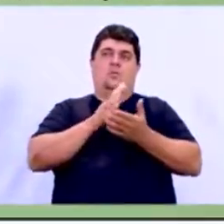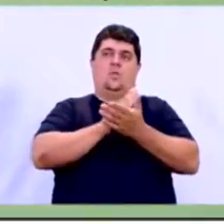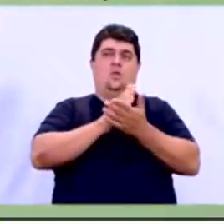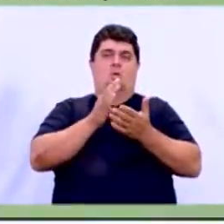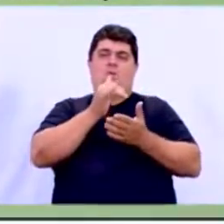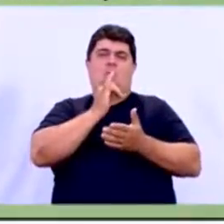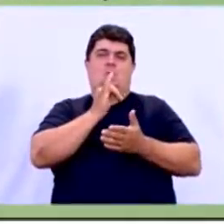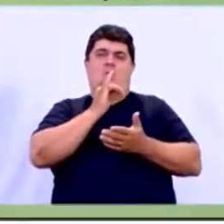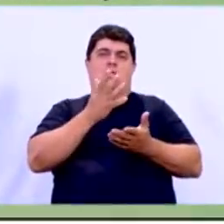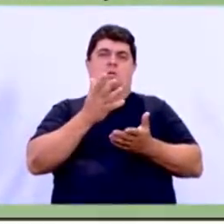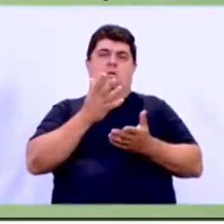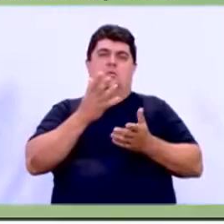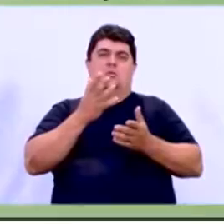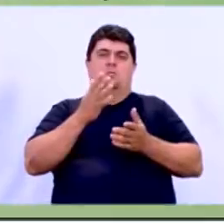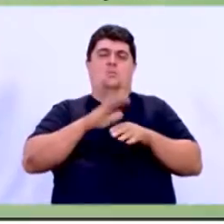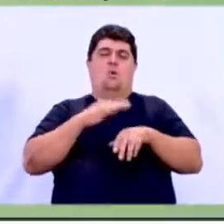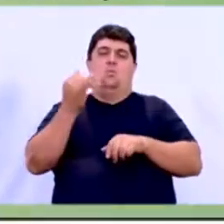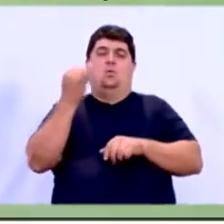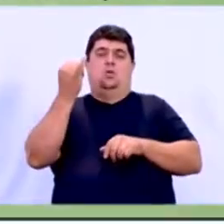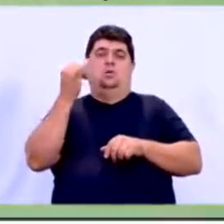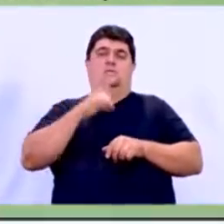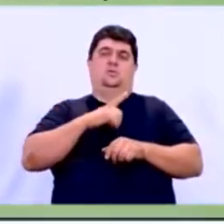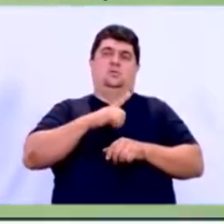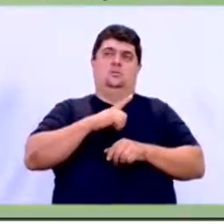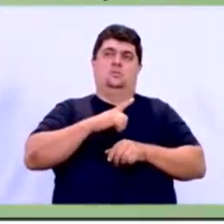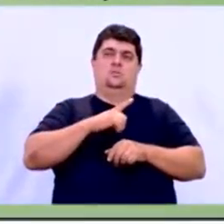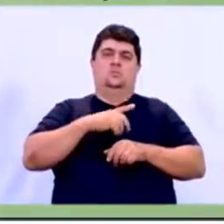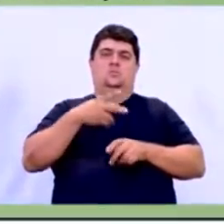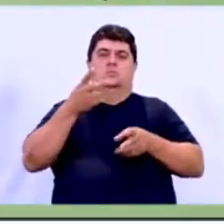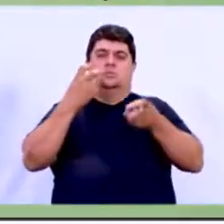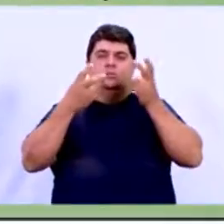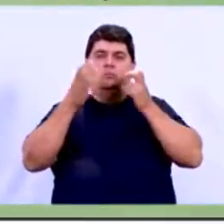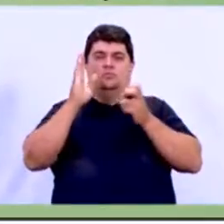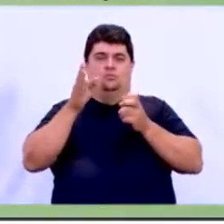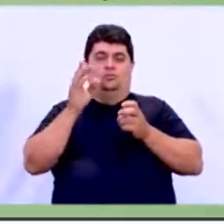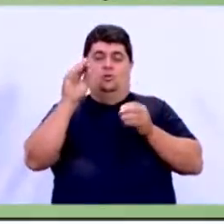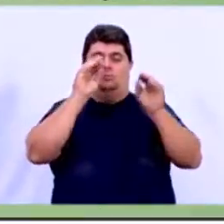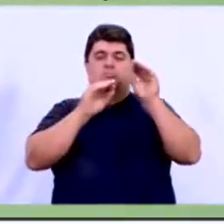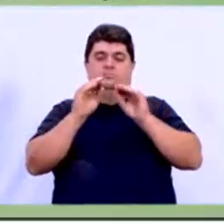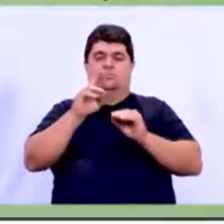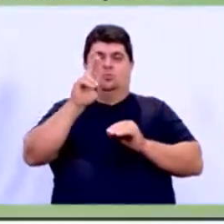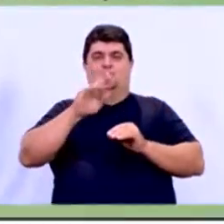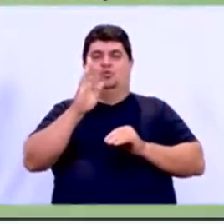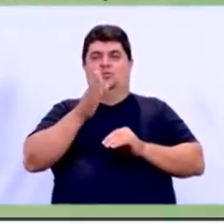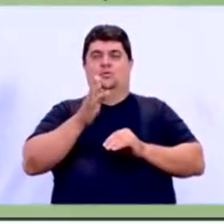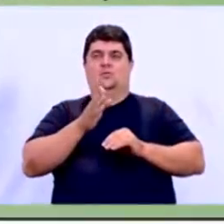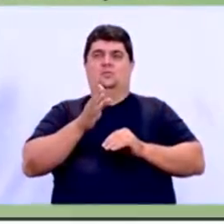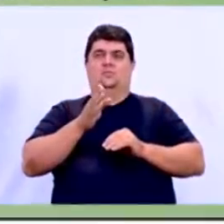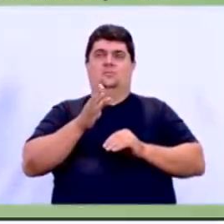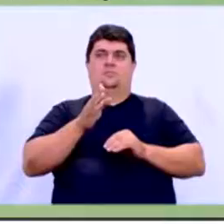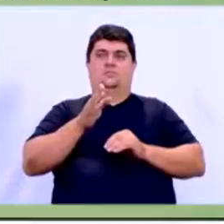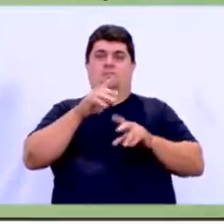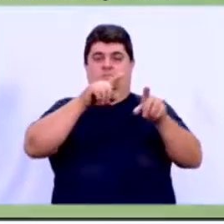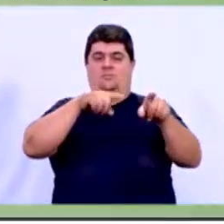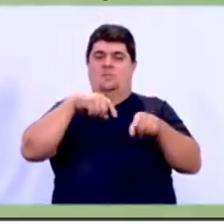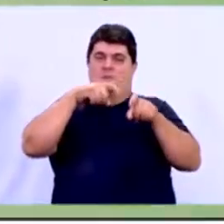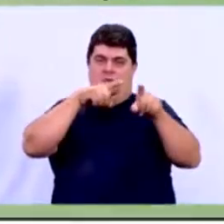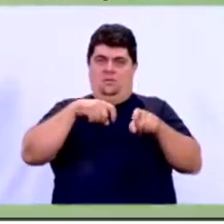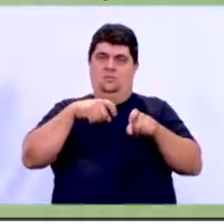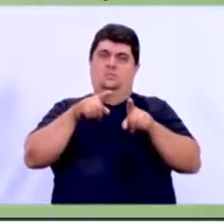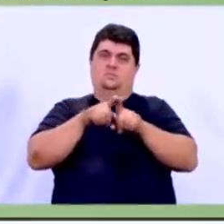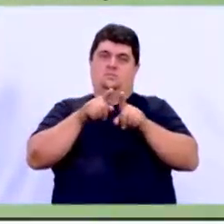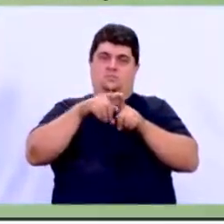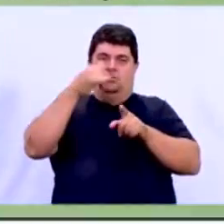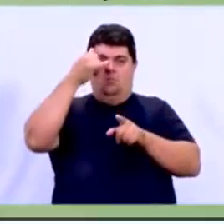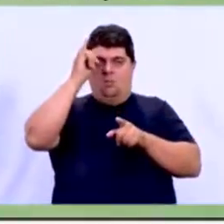alguns principais setores da economia, porque eu vi que alguns já até utilizaram, que é o que? A agropecuária.